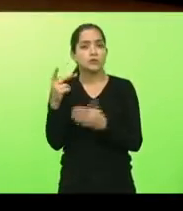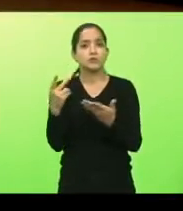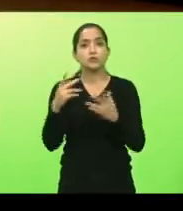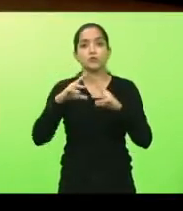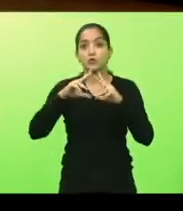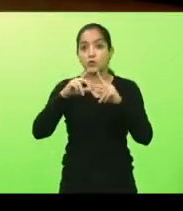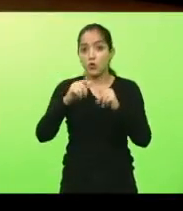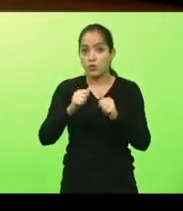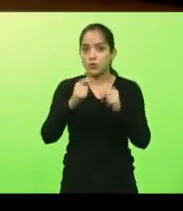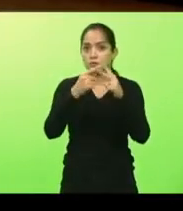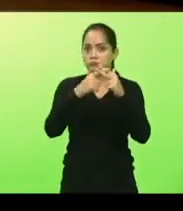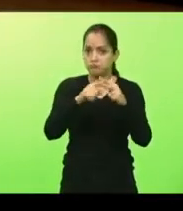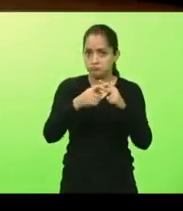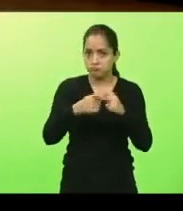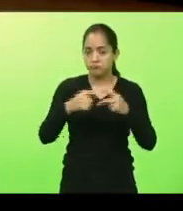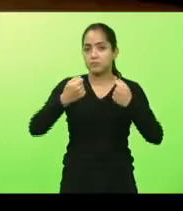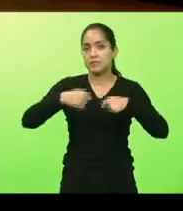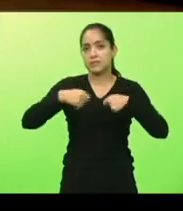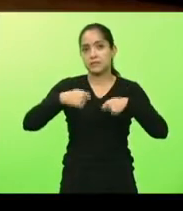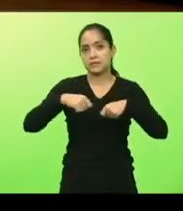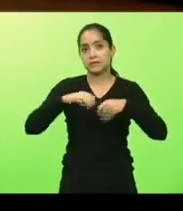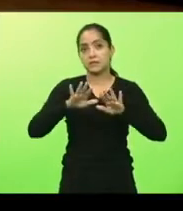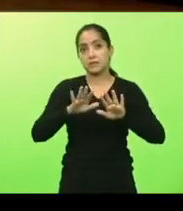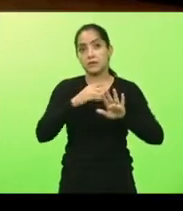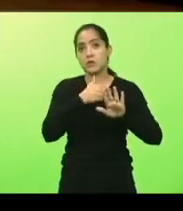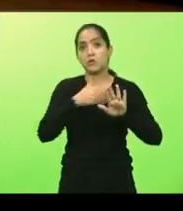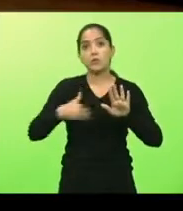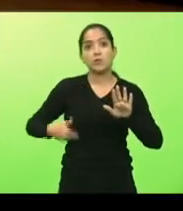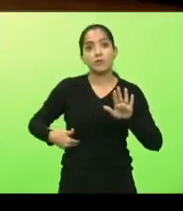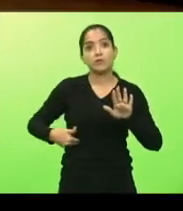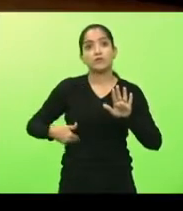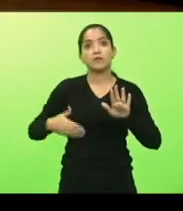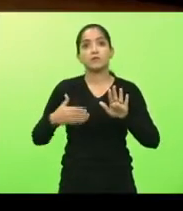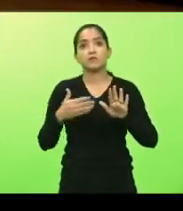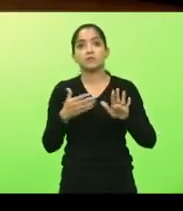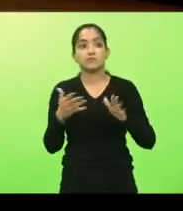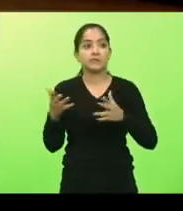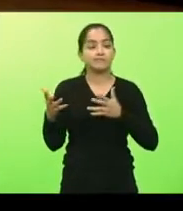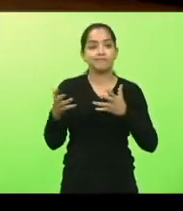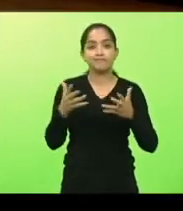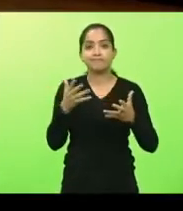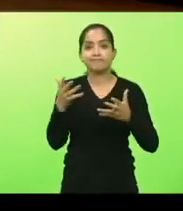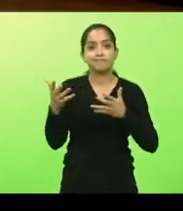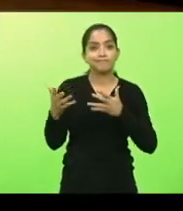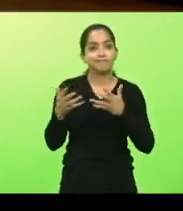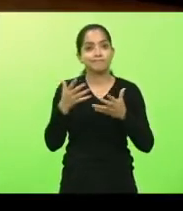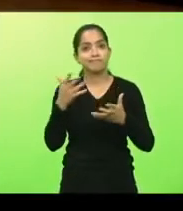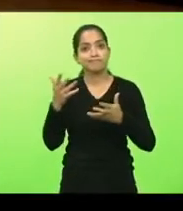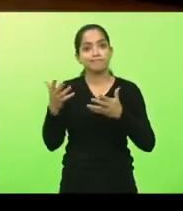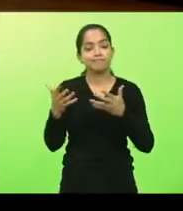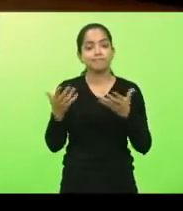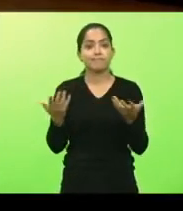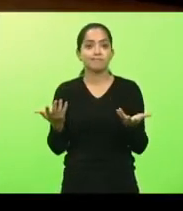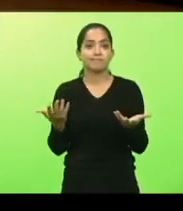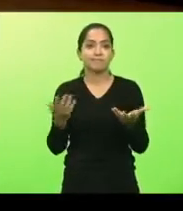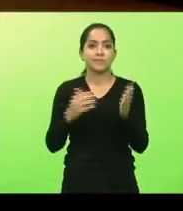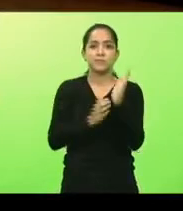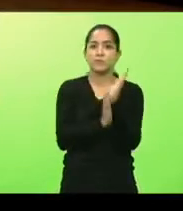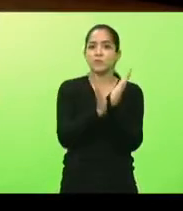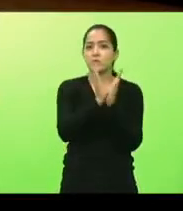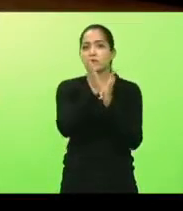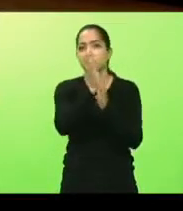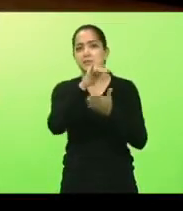necessitando de reparos, e o governo do Estado, né, perdido, evidentemente perdido, em burocracia e em